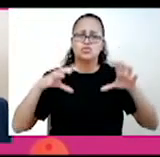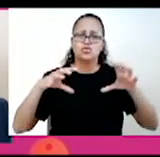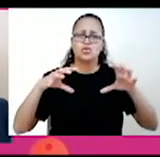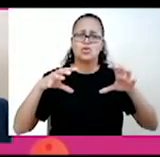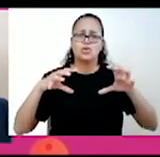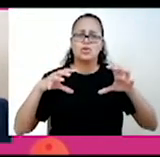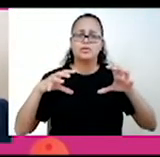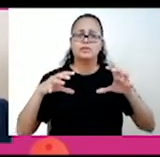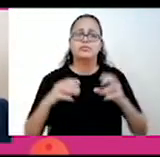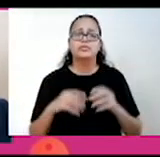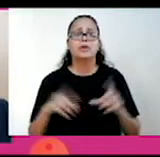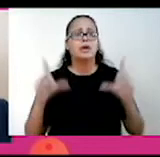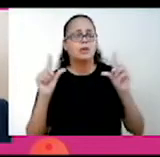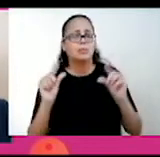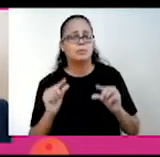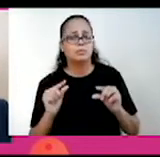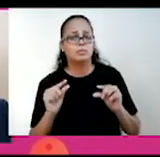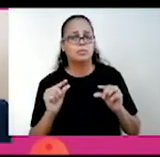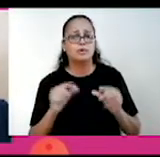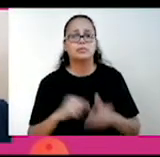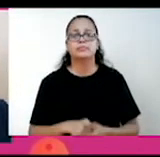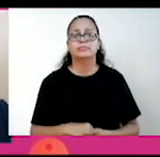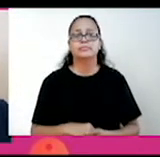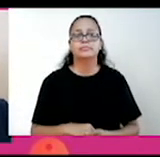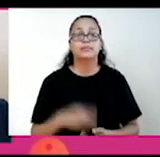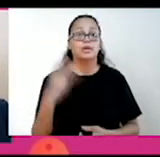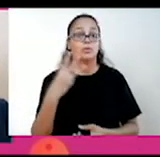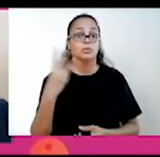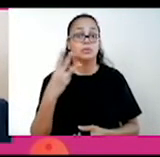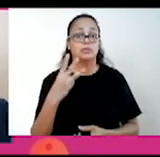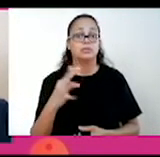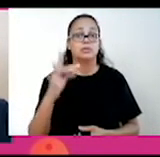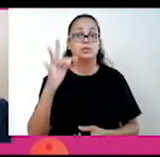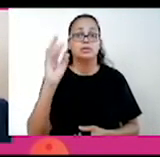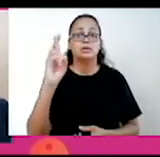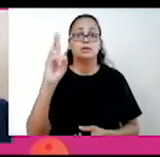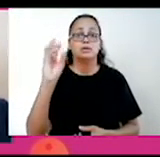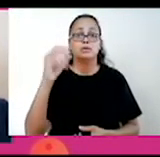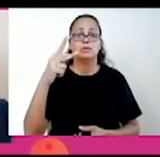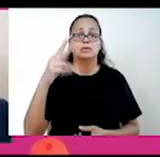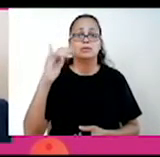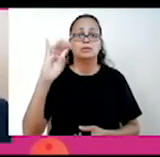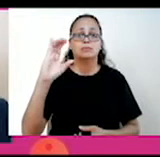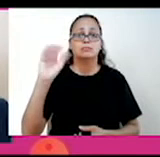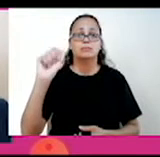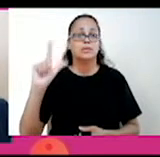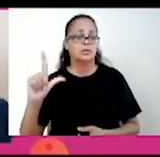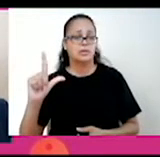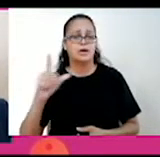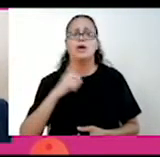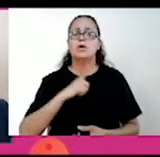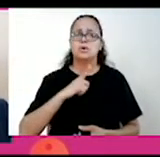que o clima desértico, né, que fica na média de 300, aqui fica de 500 a 700. Terceiro tipo climático, clima tropical, essa região verde. Olha,